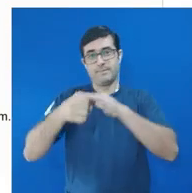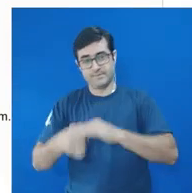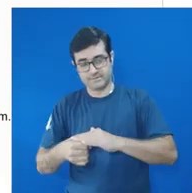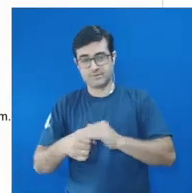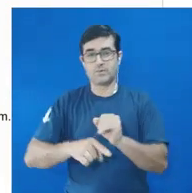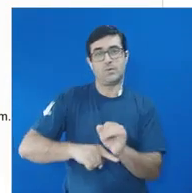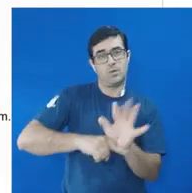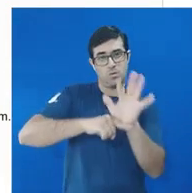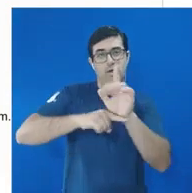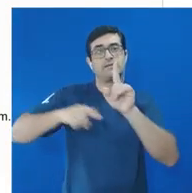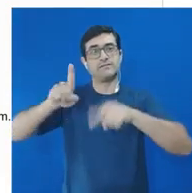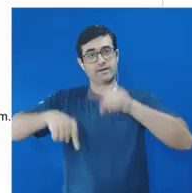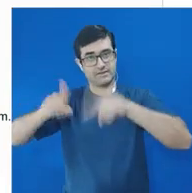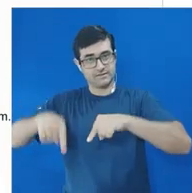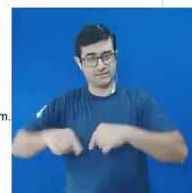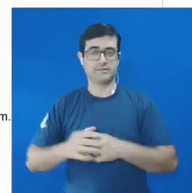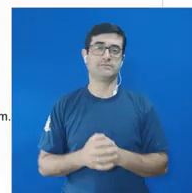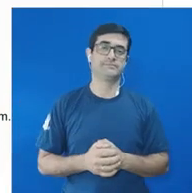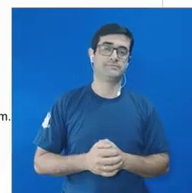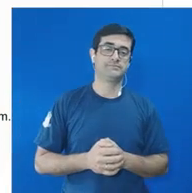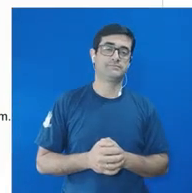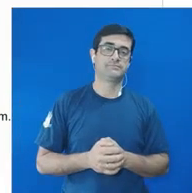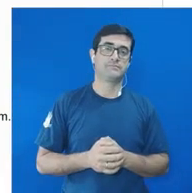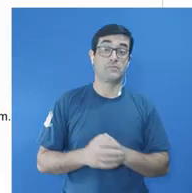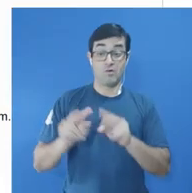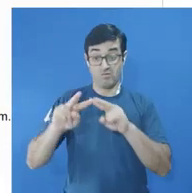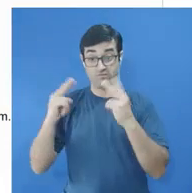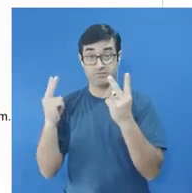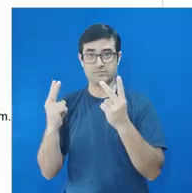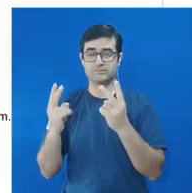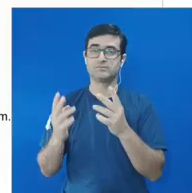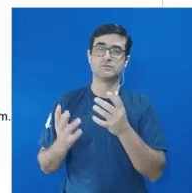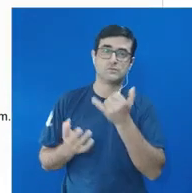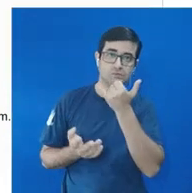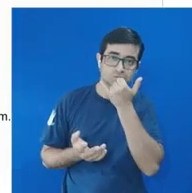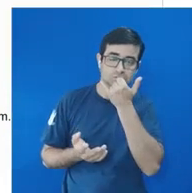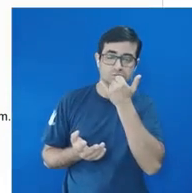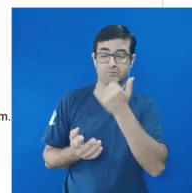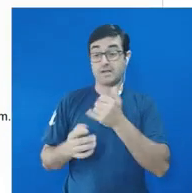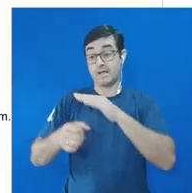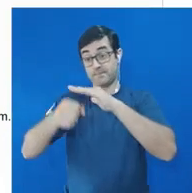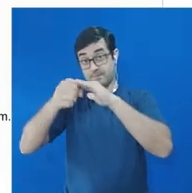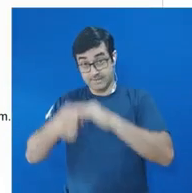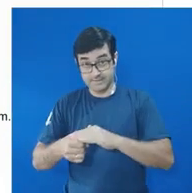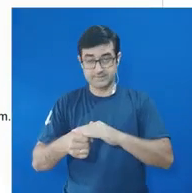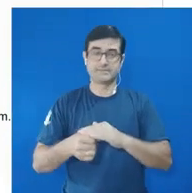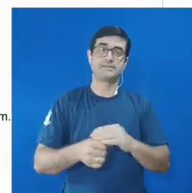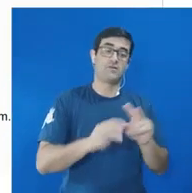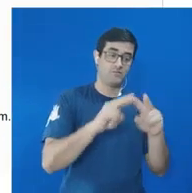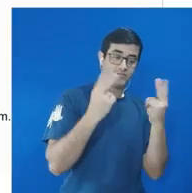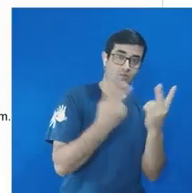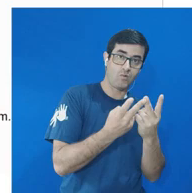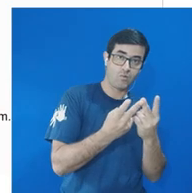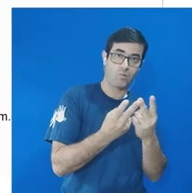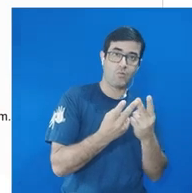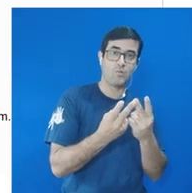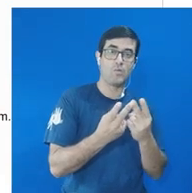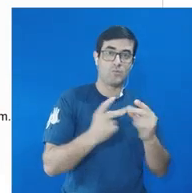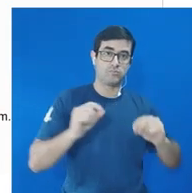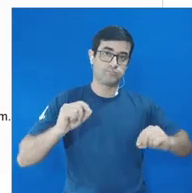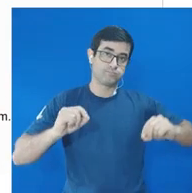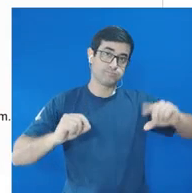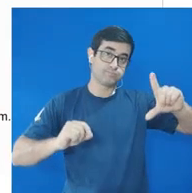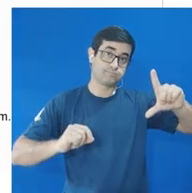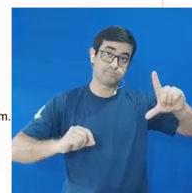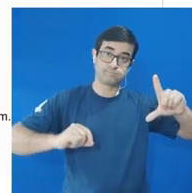que o volume e a temperatura, o volume e a pressão eram inversamente proporcionais. Se eu aumentasse o volume,